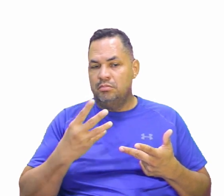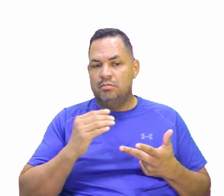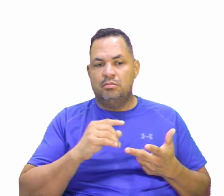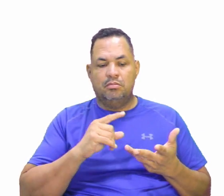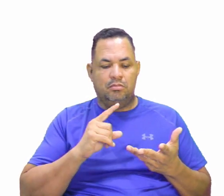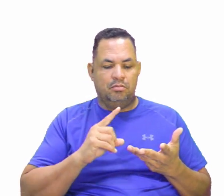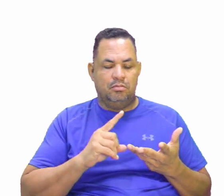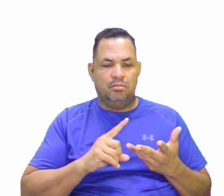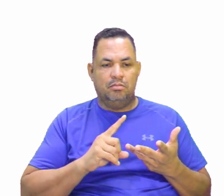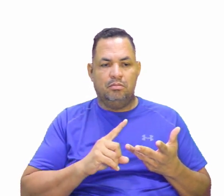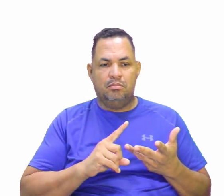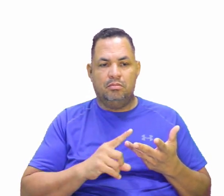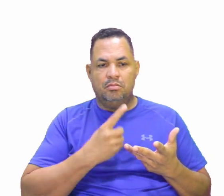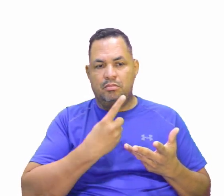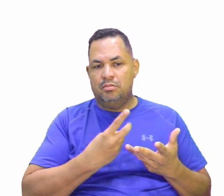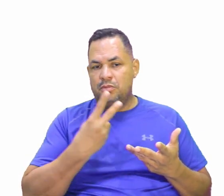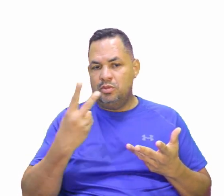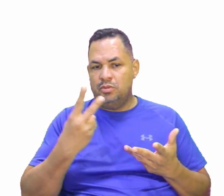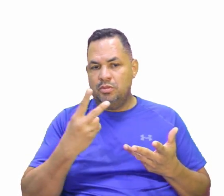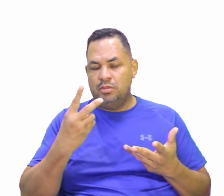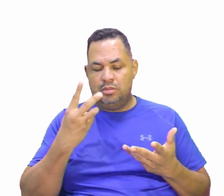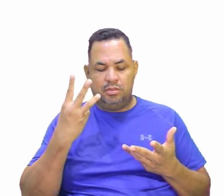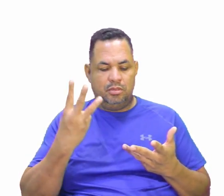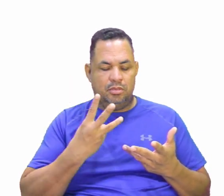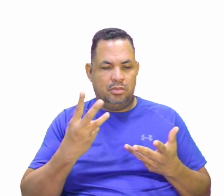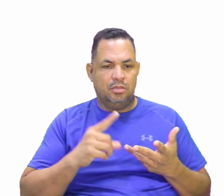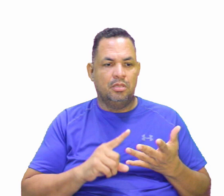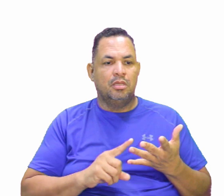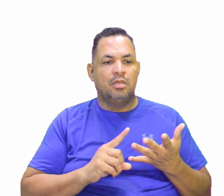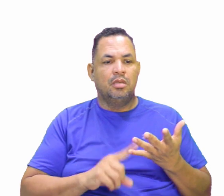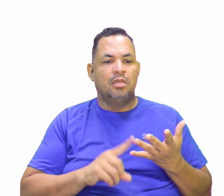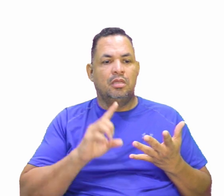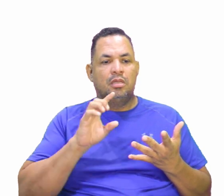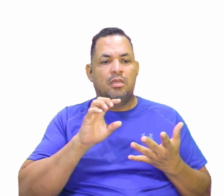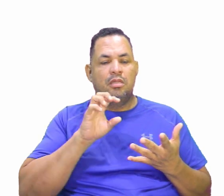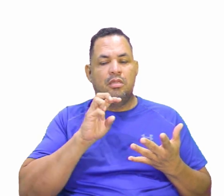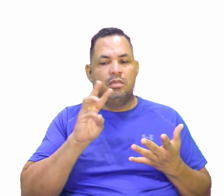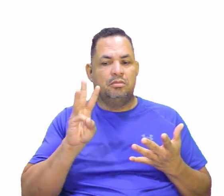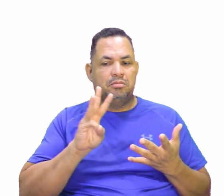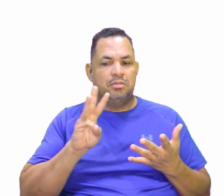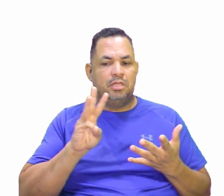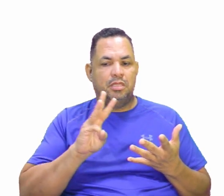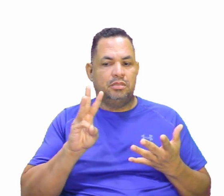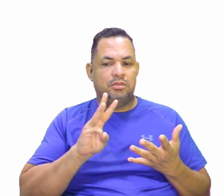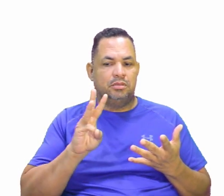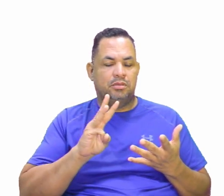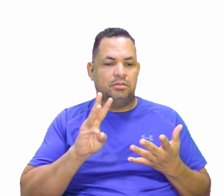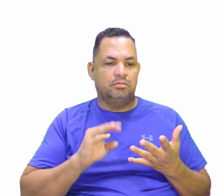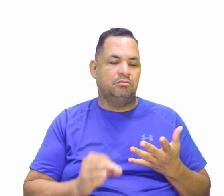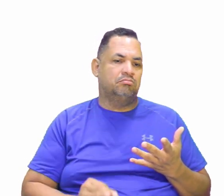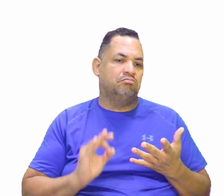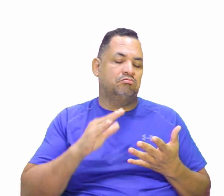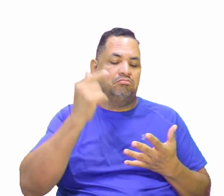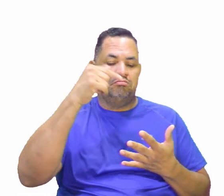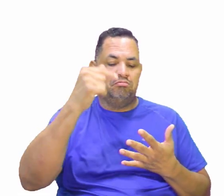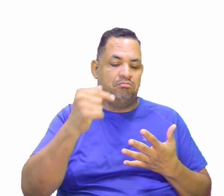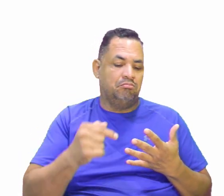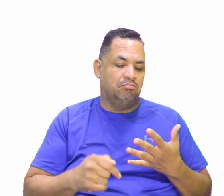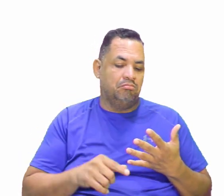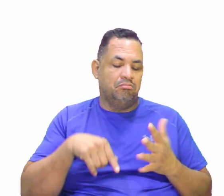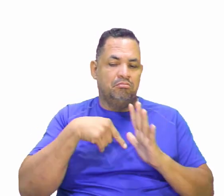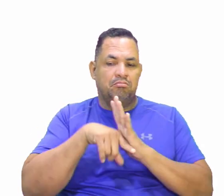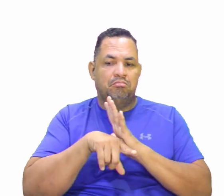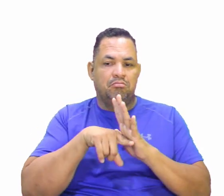D, a segunda e a terceira apenas. E, somente a terceira. Então, você tinha